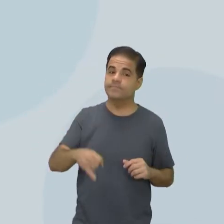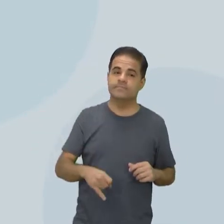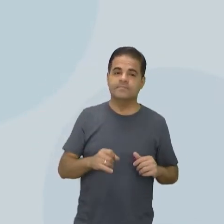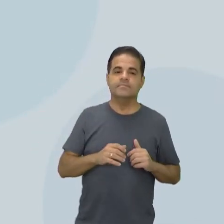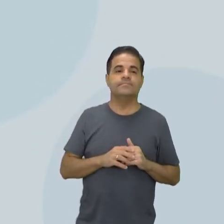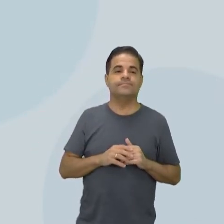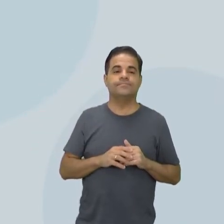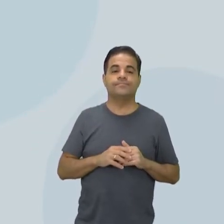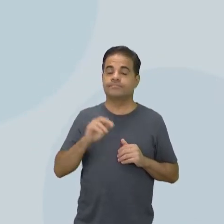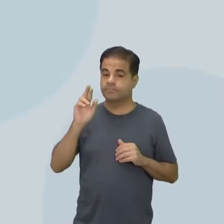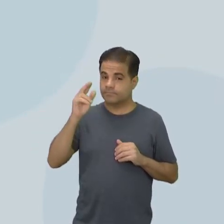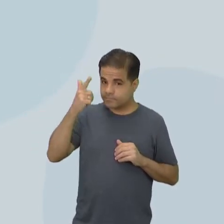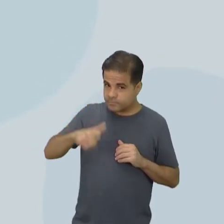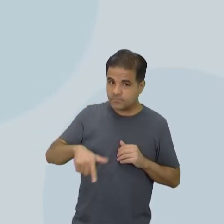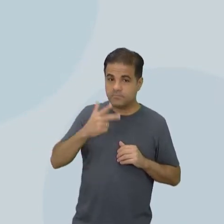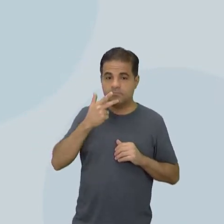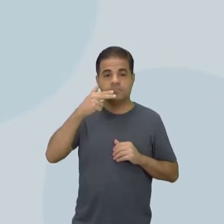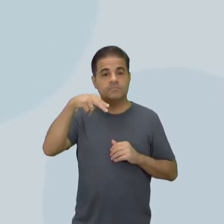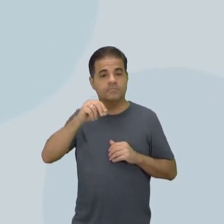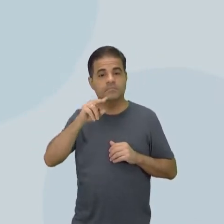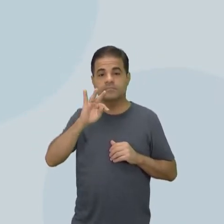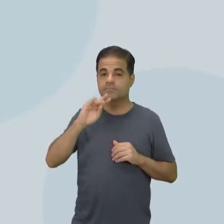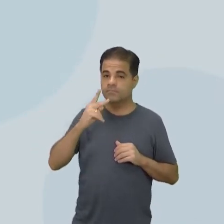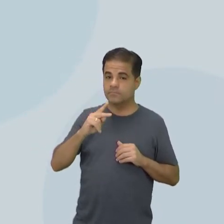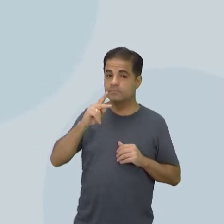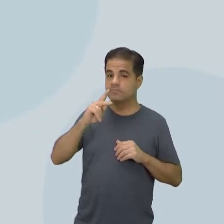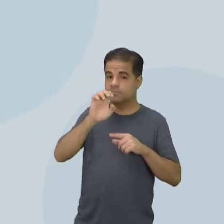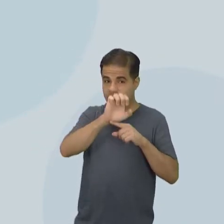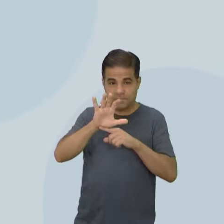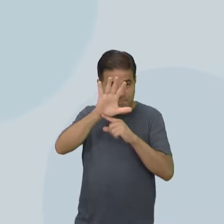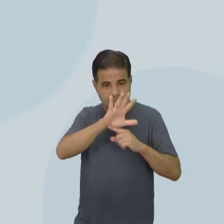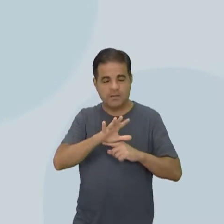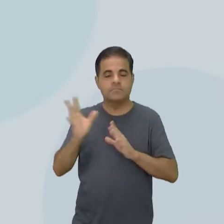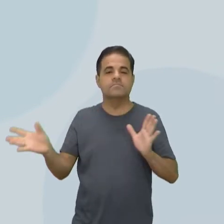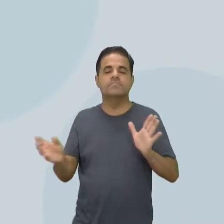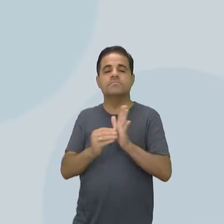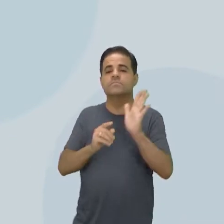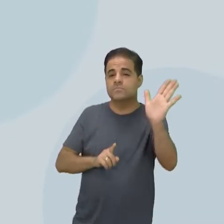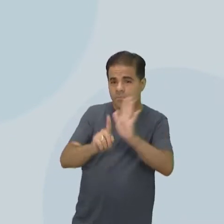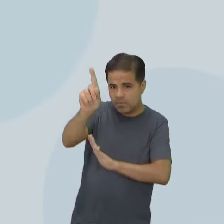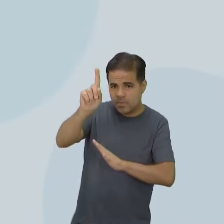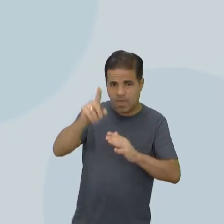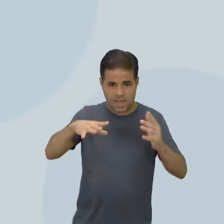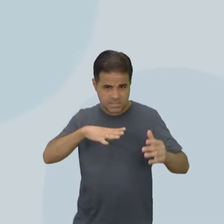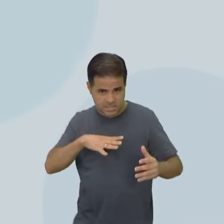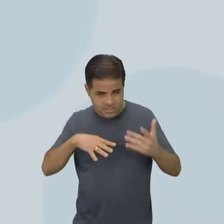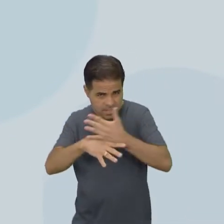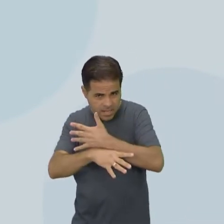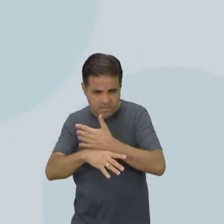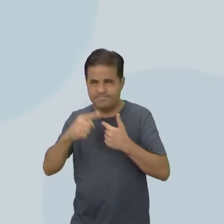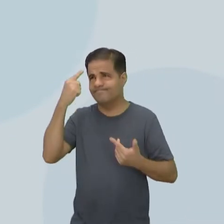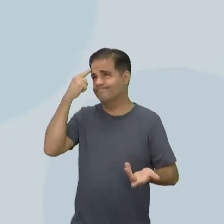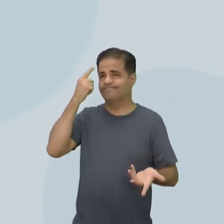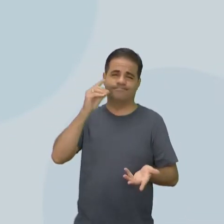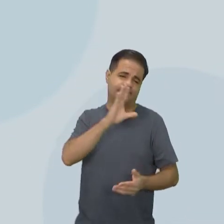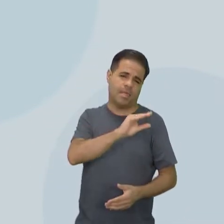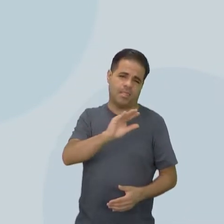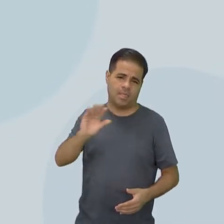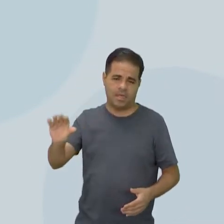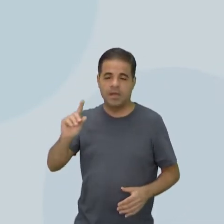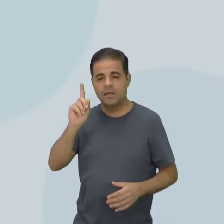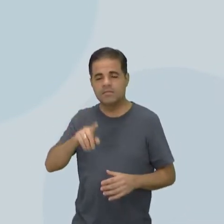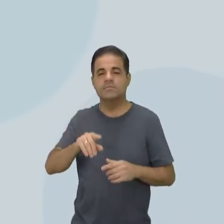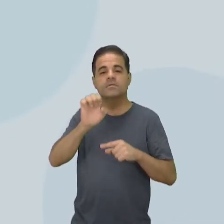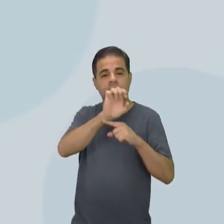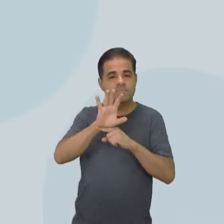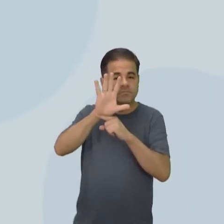Rhode Island e outros estados. Eu falei, Rhode Island é estado. Né? Eu aqui, states aqui, eu perguntando se era cidade, né? Eu estou ficando lento demais.